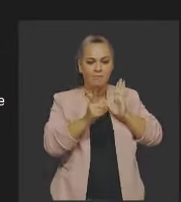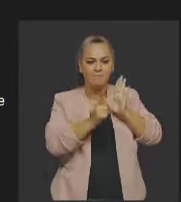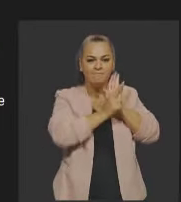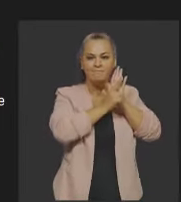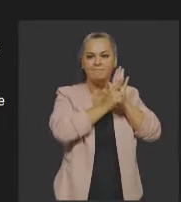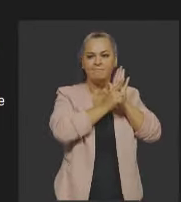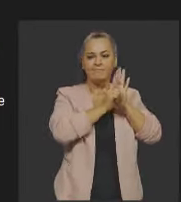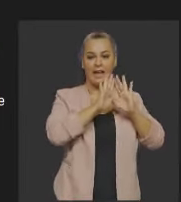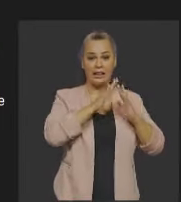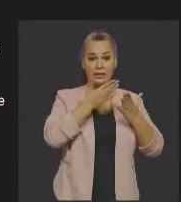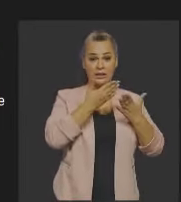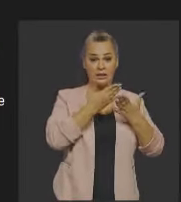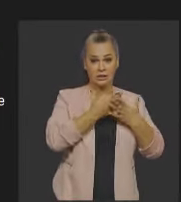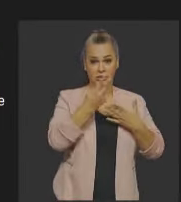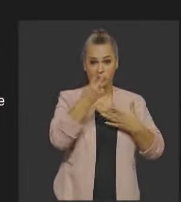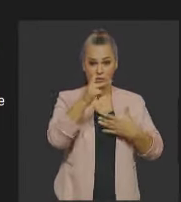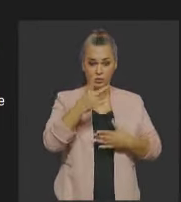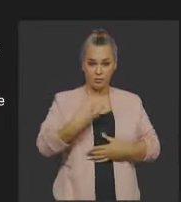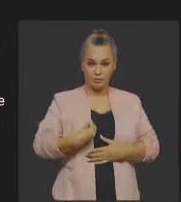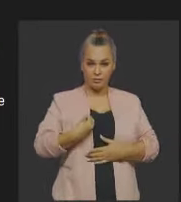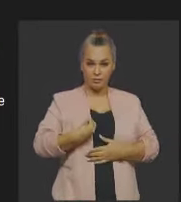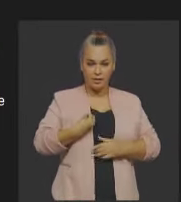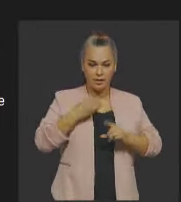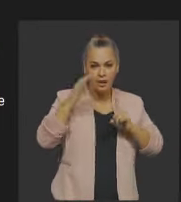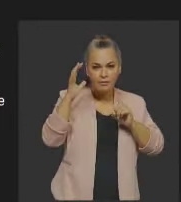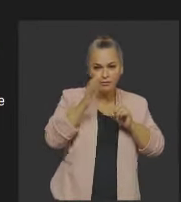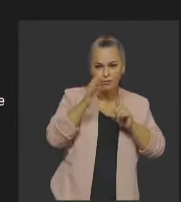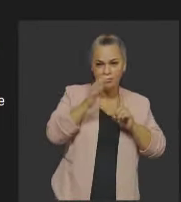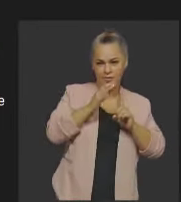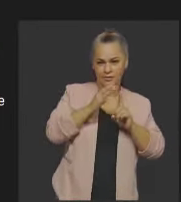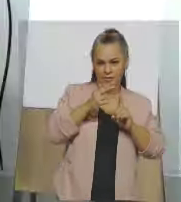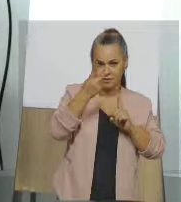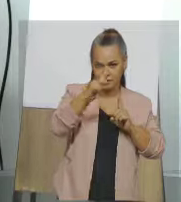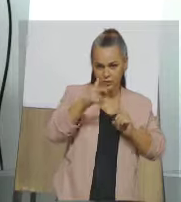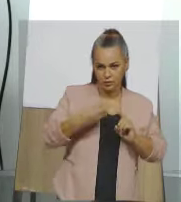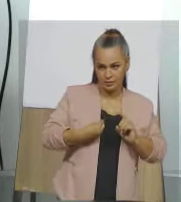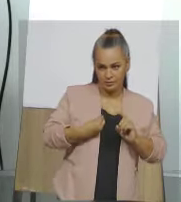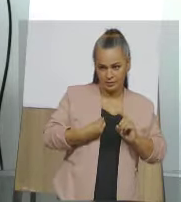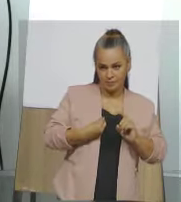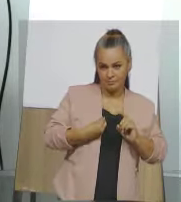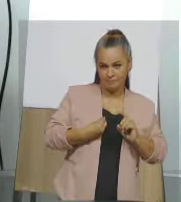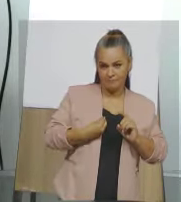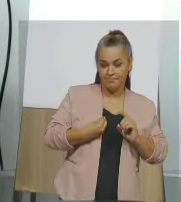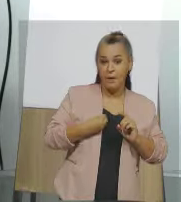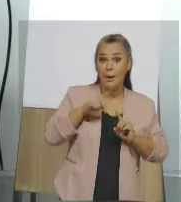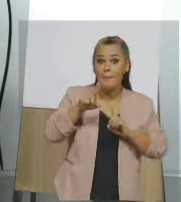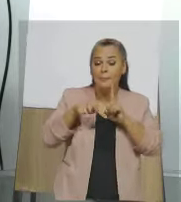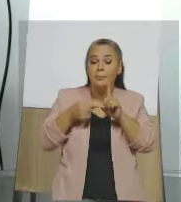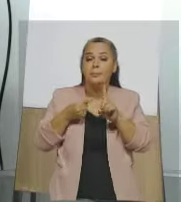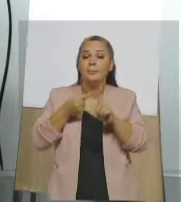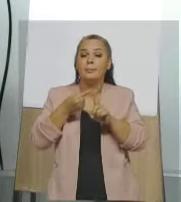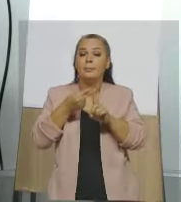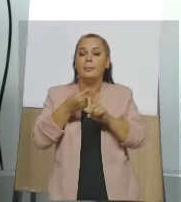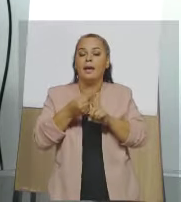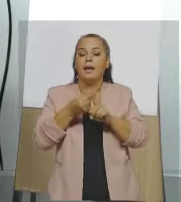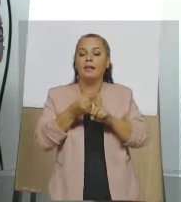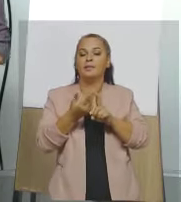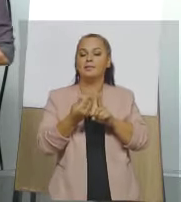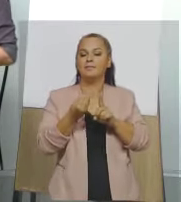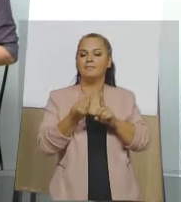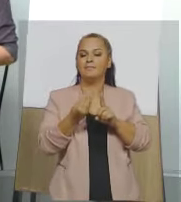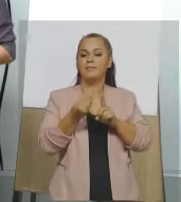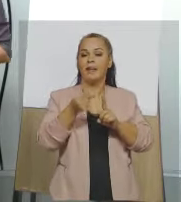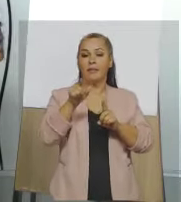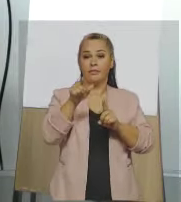inserido? Depois você vai ter que escrever também como que a escola influenciou na sua construção de quem